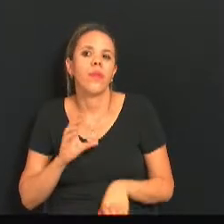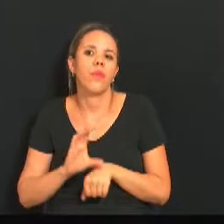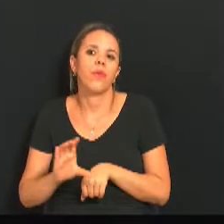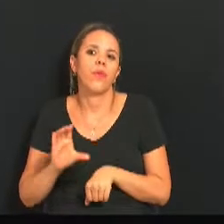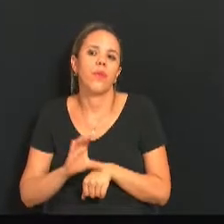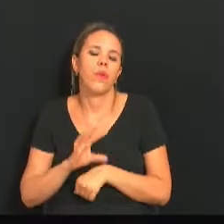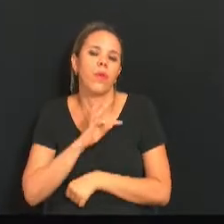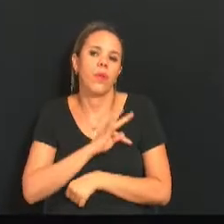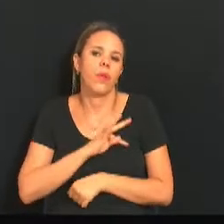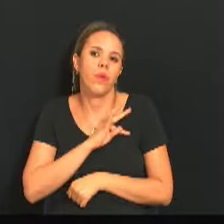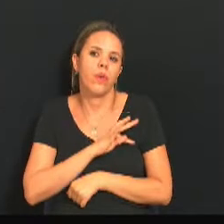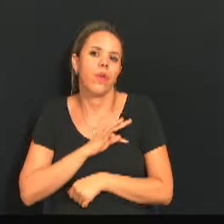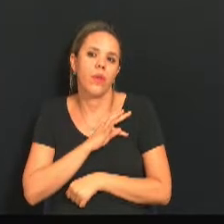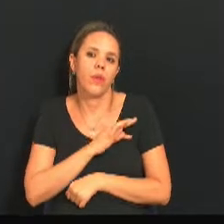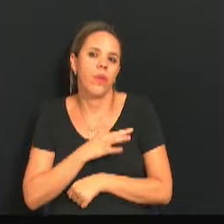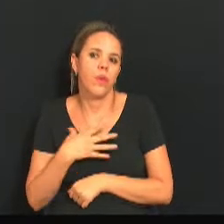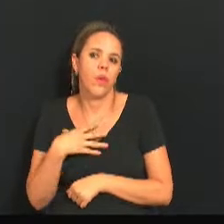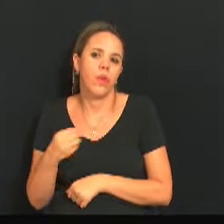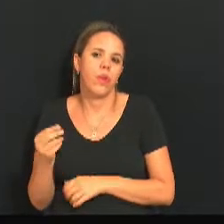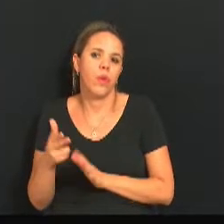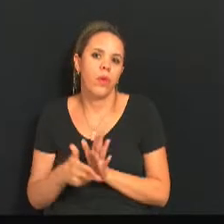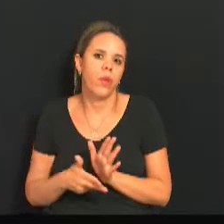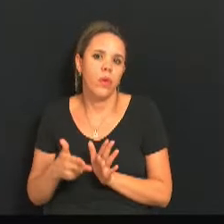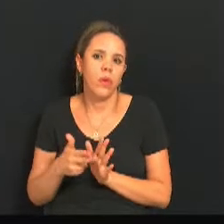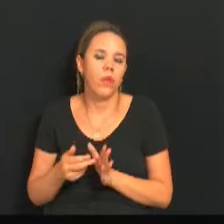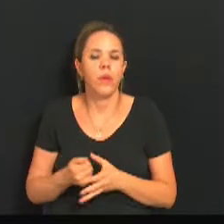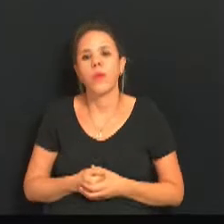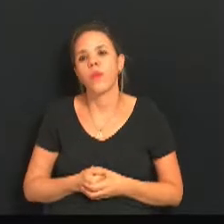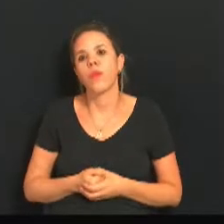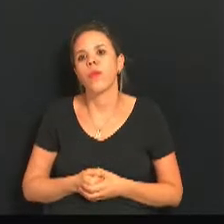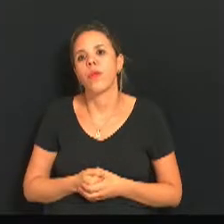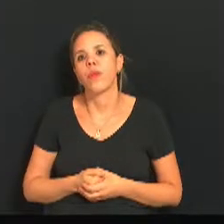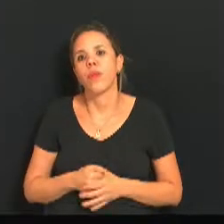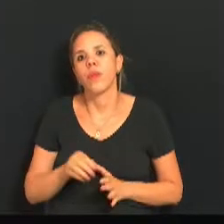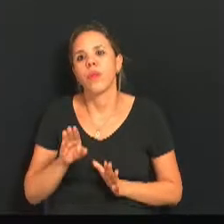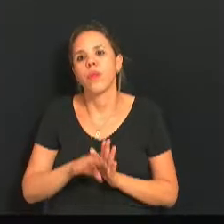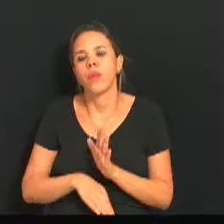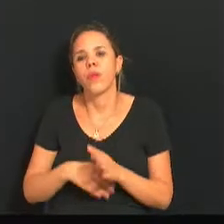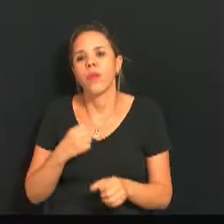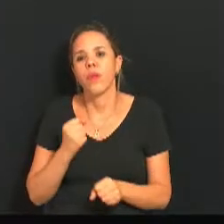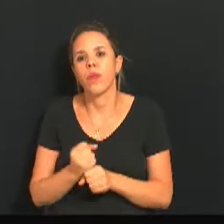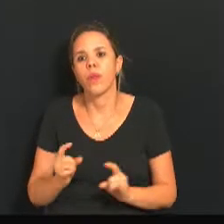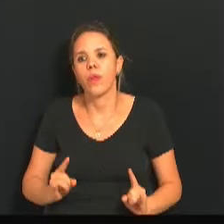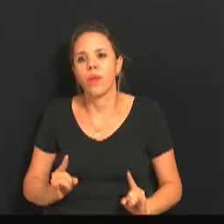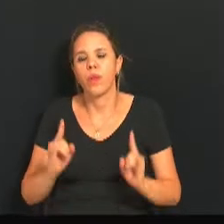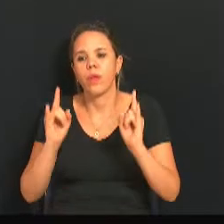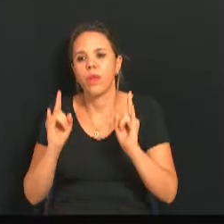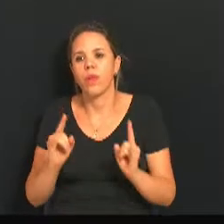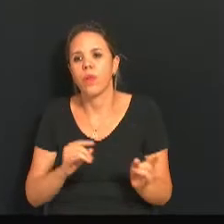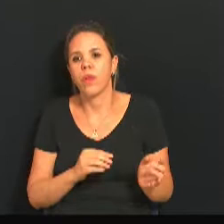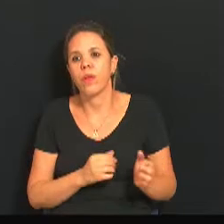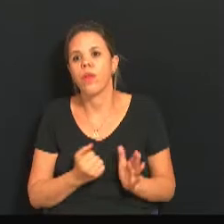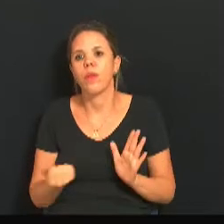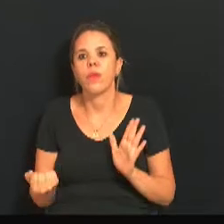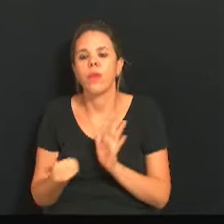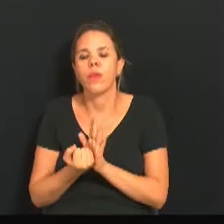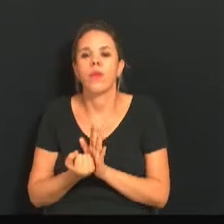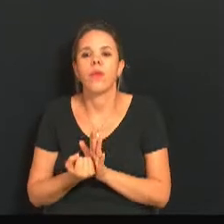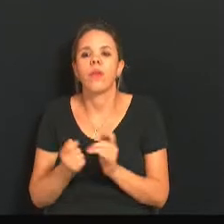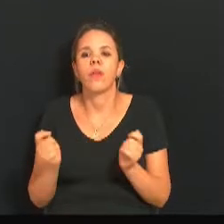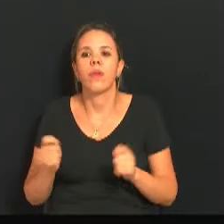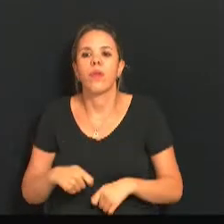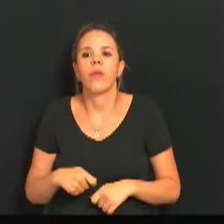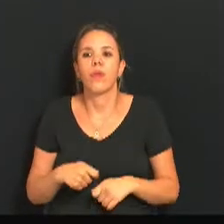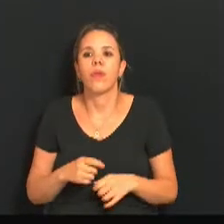técnico para os filhos da copiar tirando essas duas ações são barras de